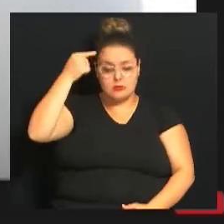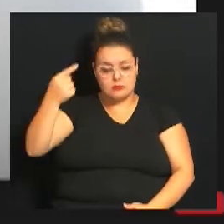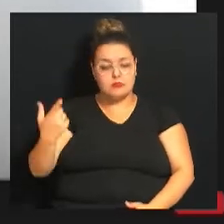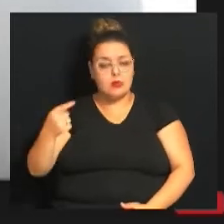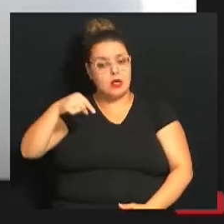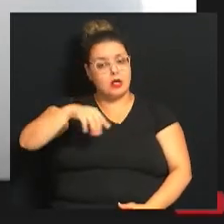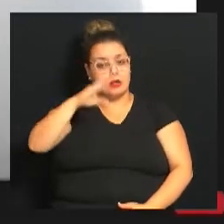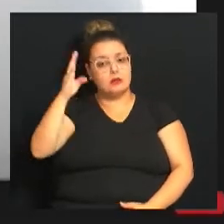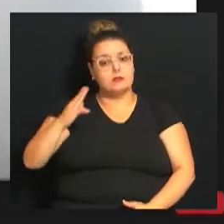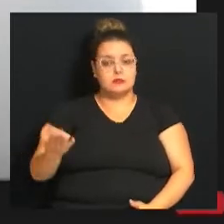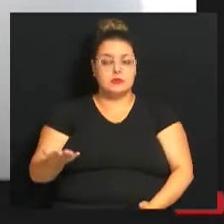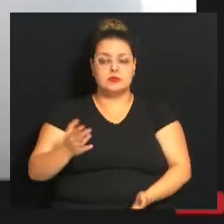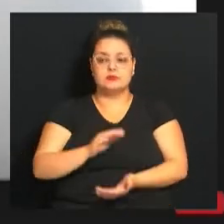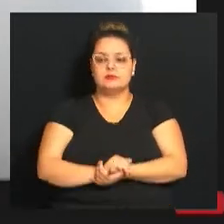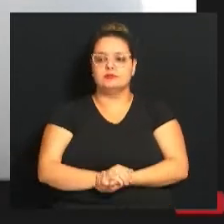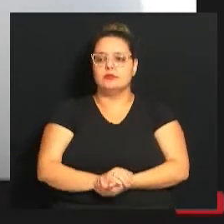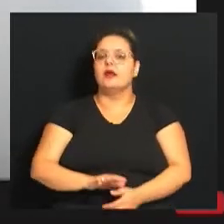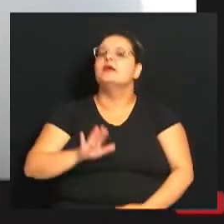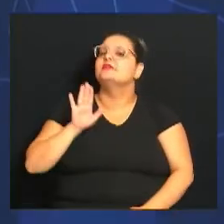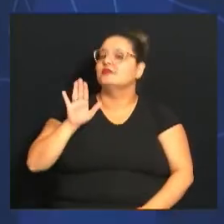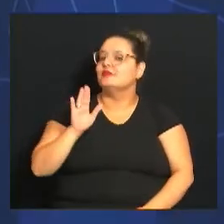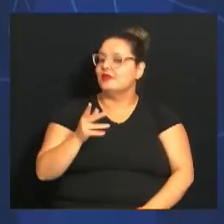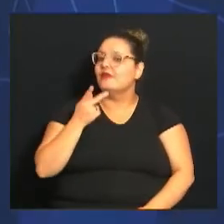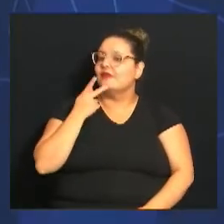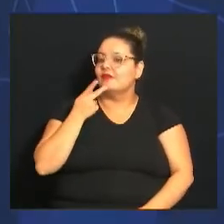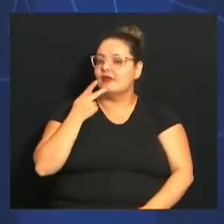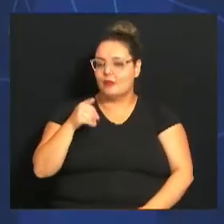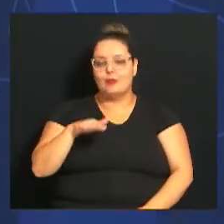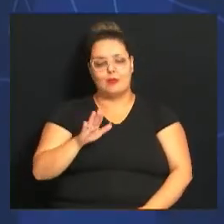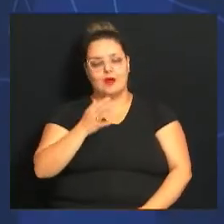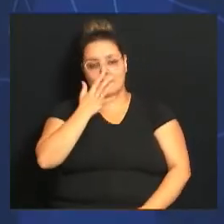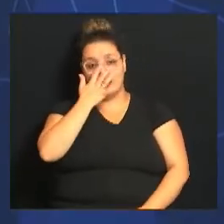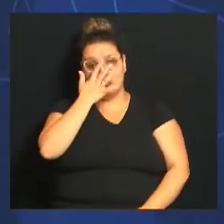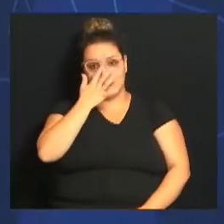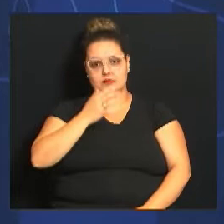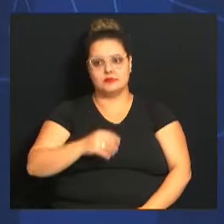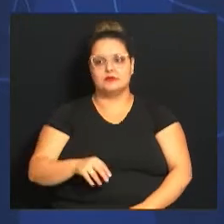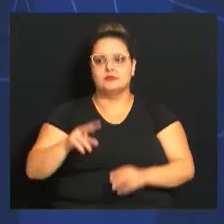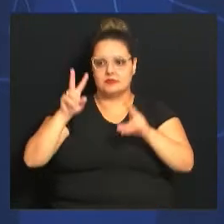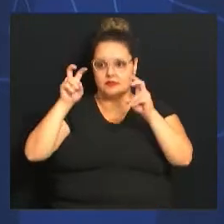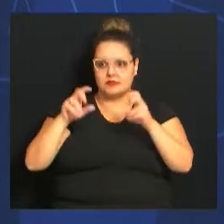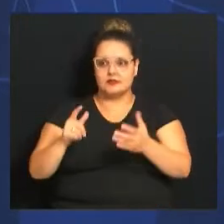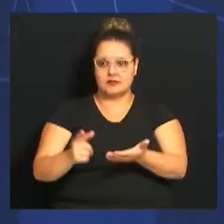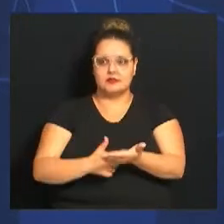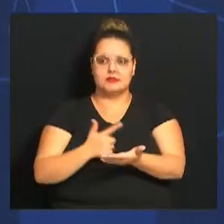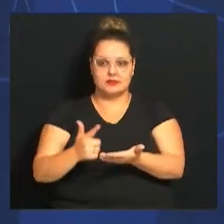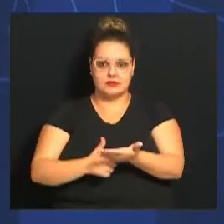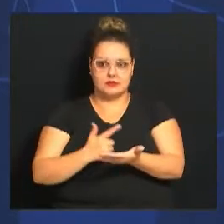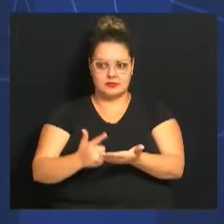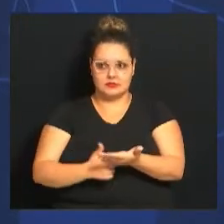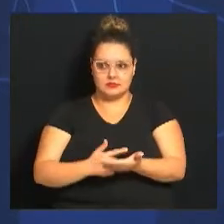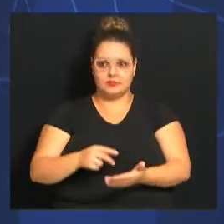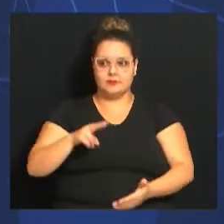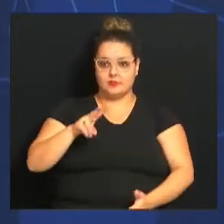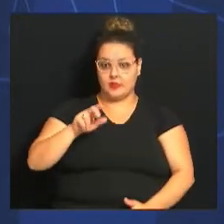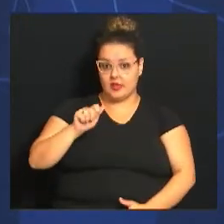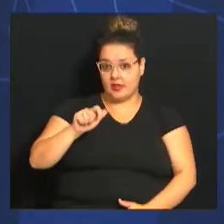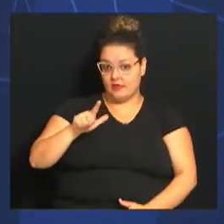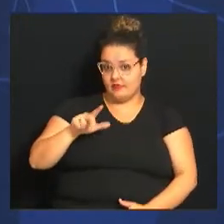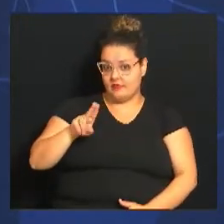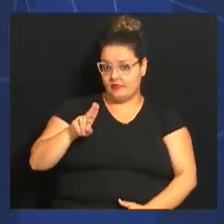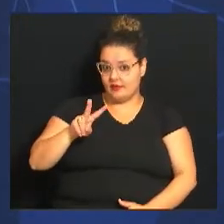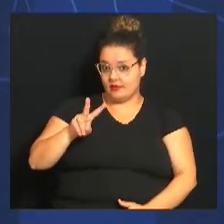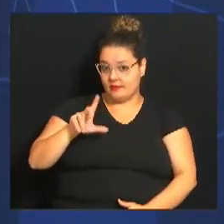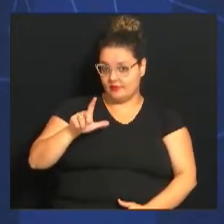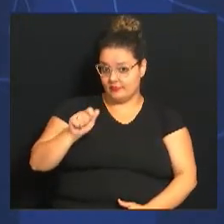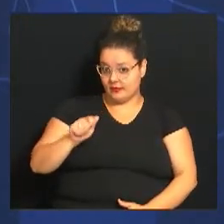Brasil. Já a gente vai citar mais, então, sobre este livro da Válvula ao Pixel. Você estava